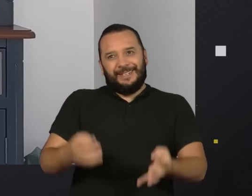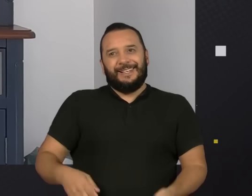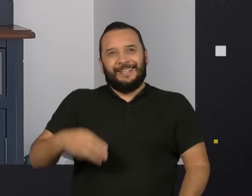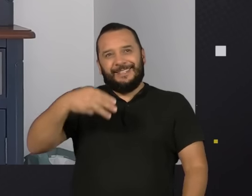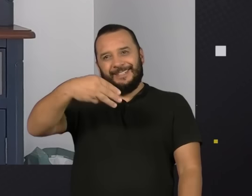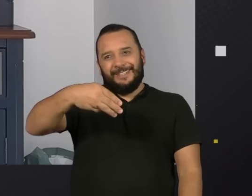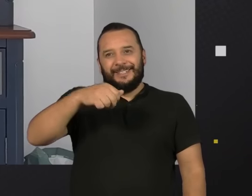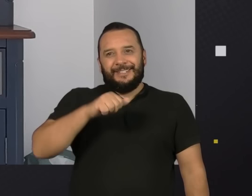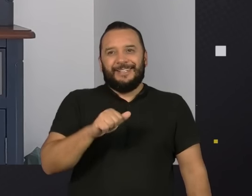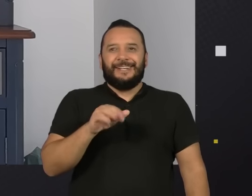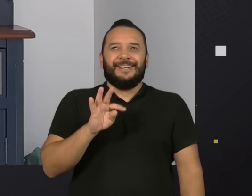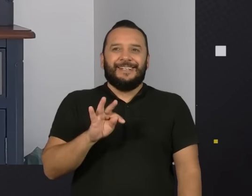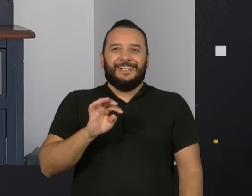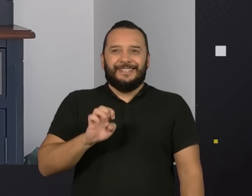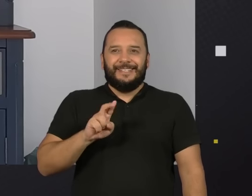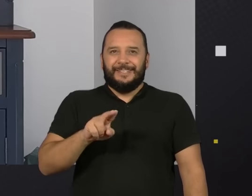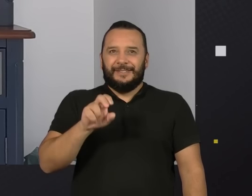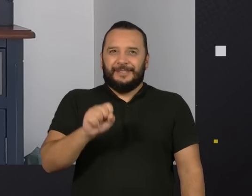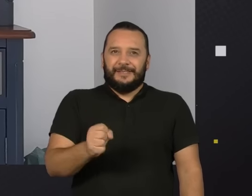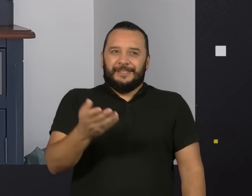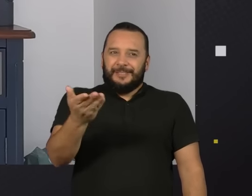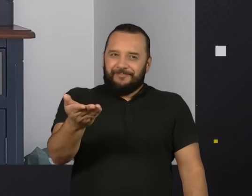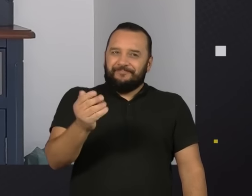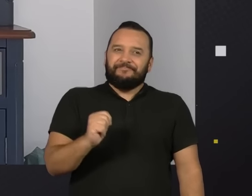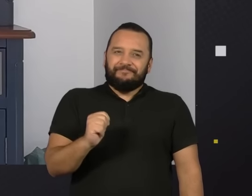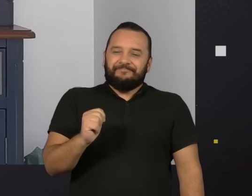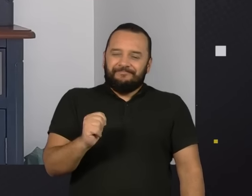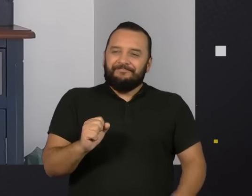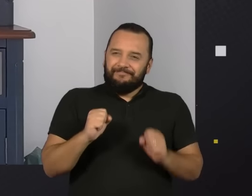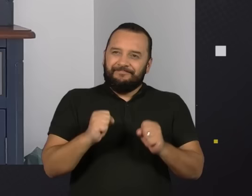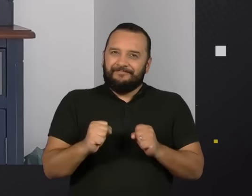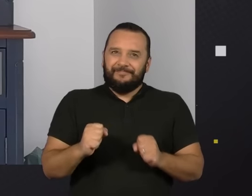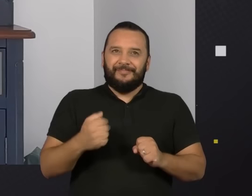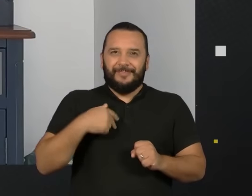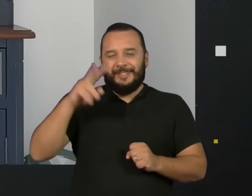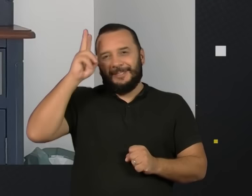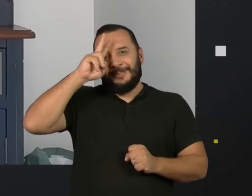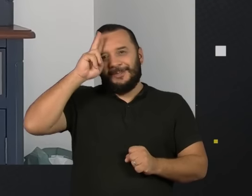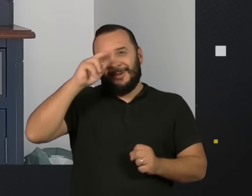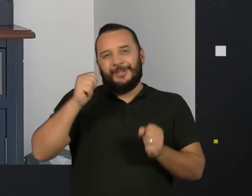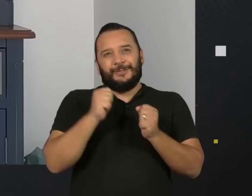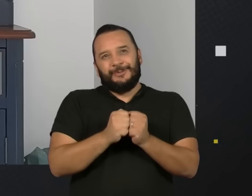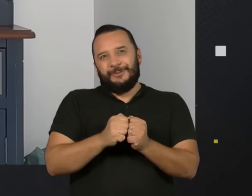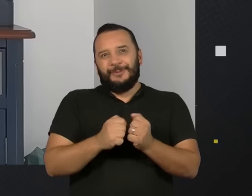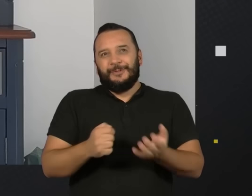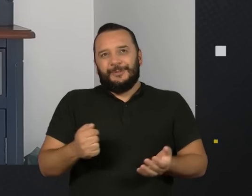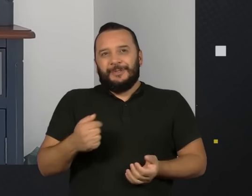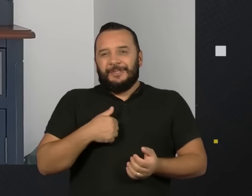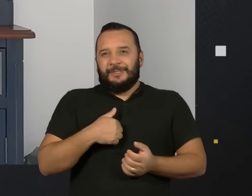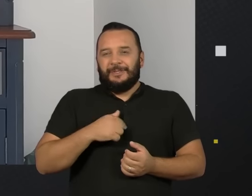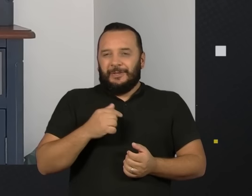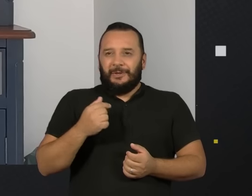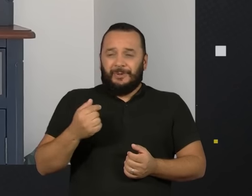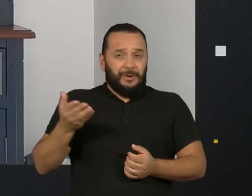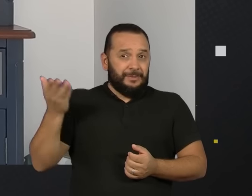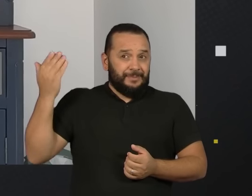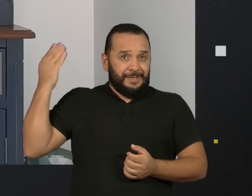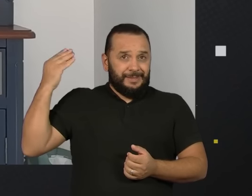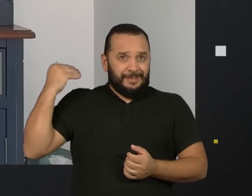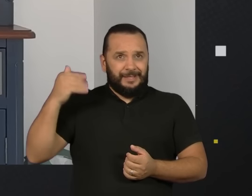vídeo falando sobre o Matheus. Tanta história, né, irmão? A gente começou fazendo Tesmofórios, sei